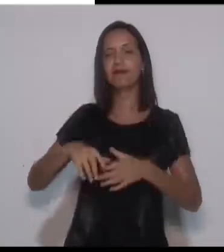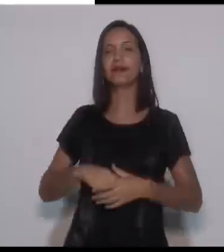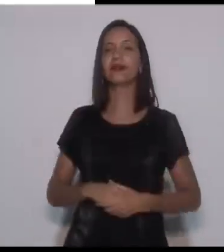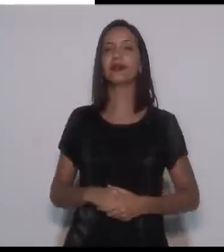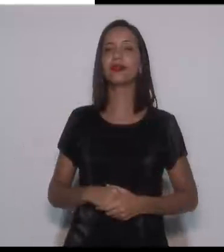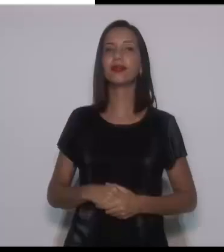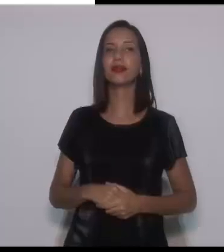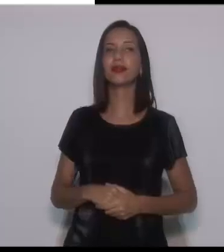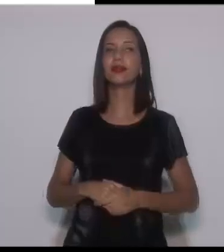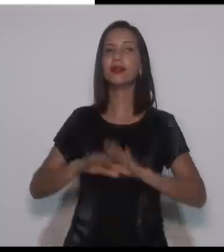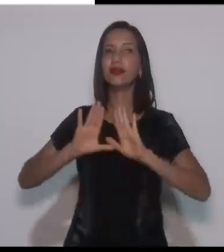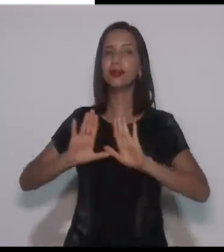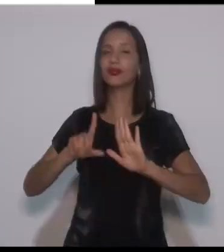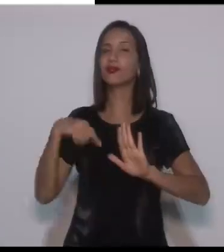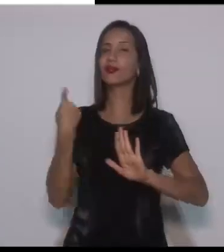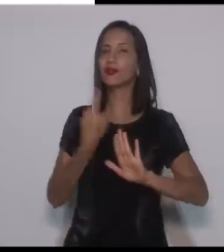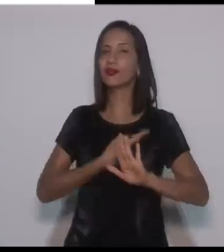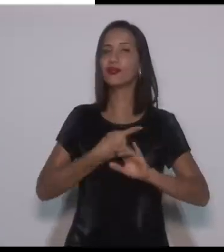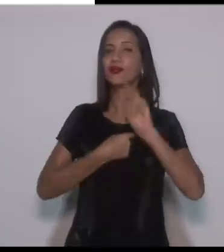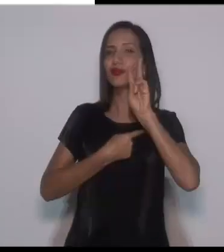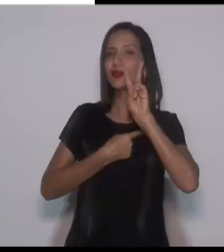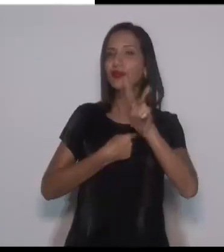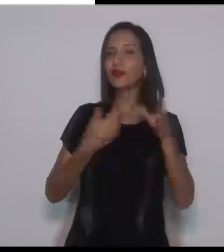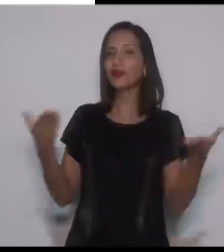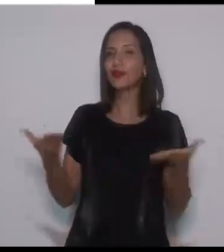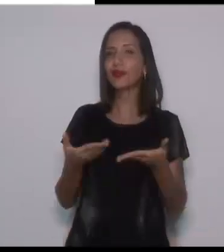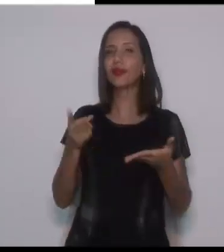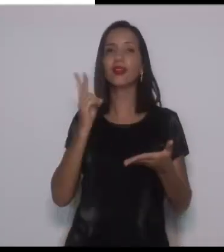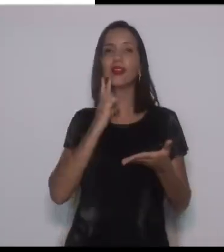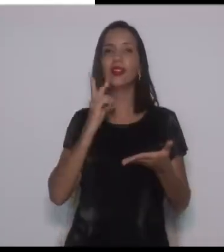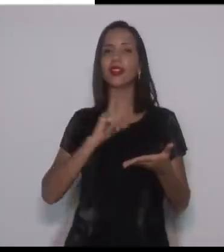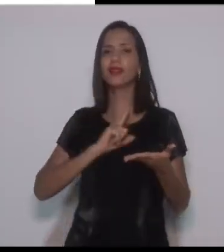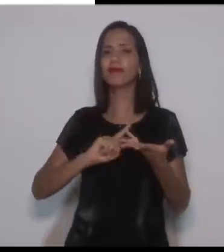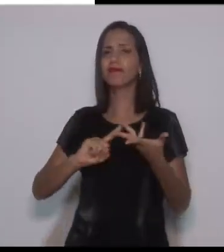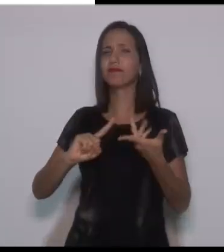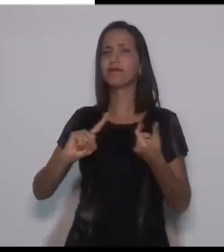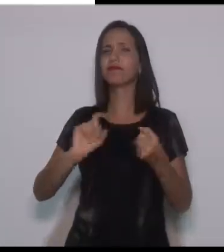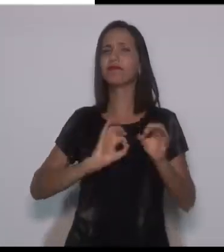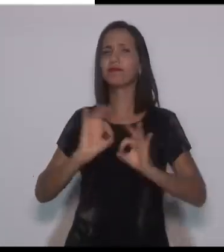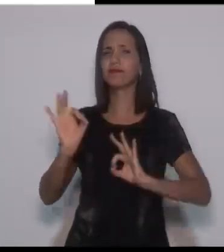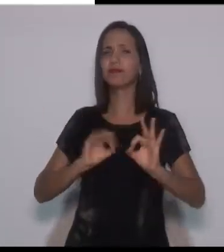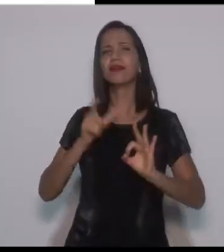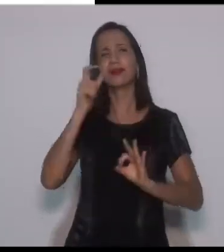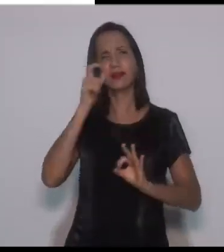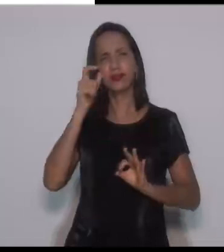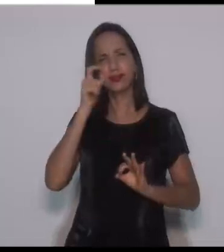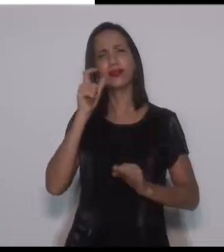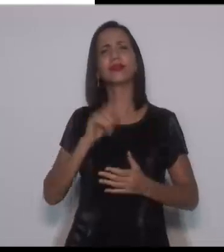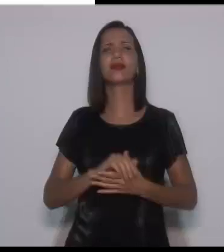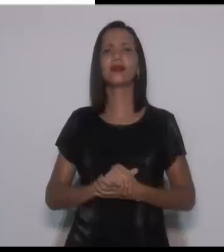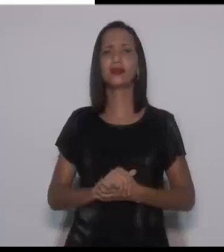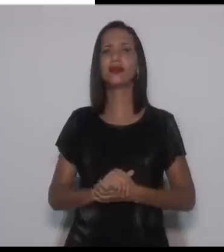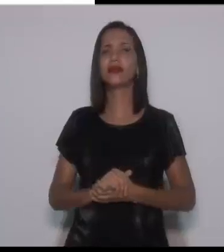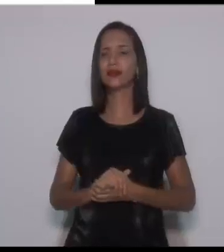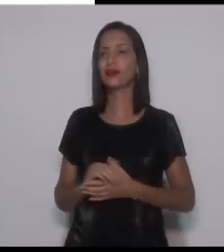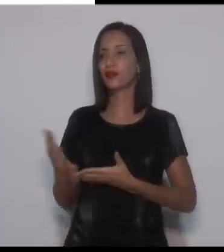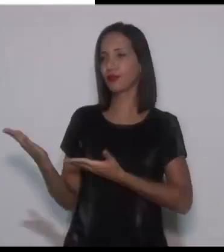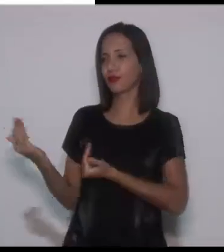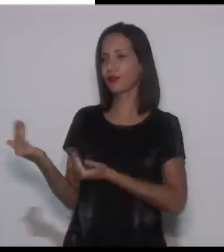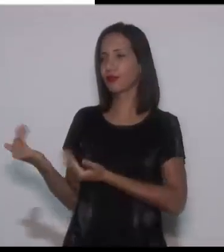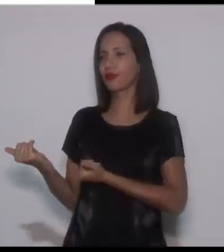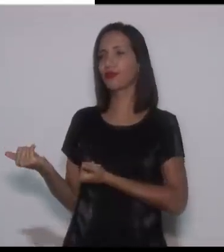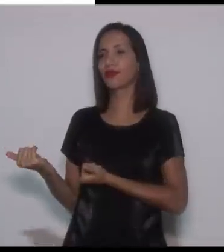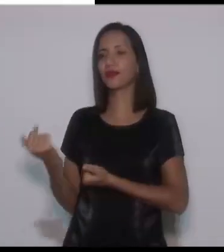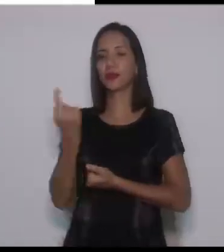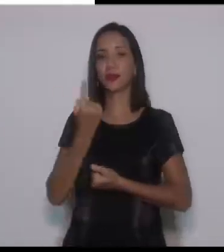Mas a gente vê aqui, por exemplo, em Vinhedo, existem projetos muito interessantes com os jovens, né? Que é o